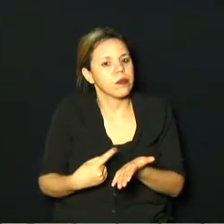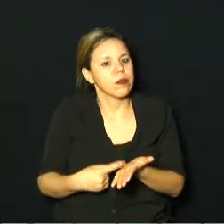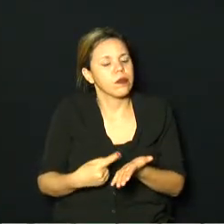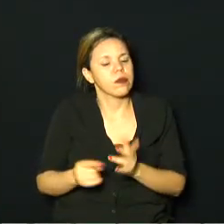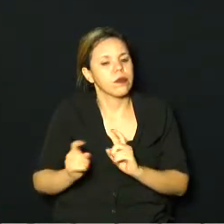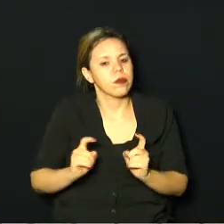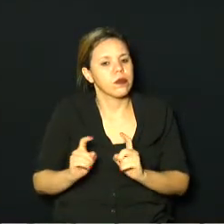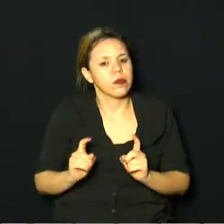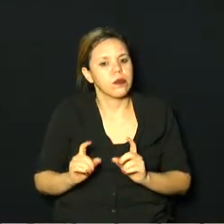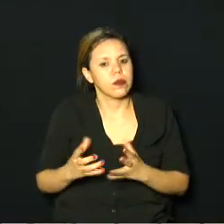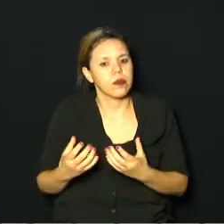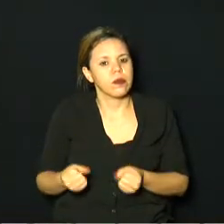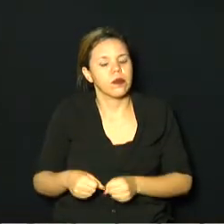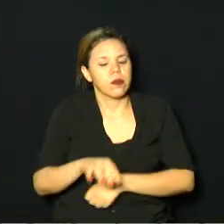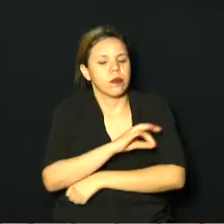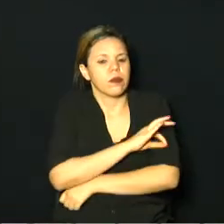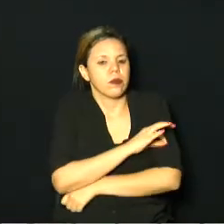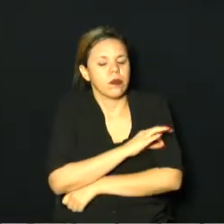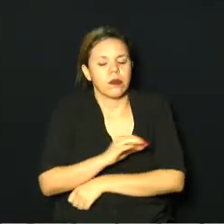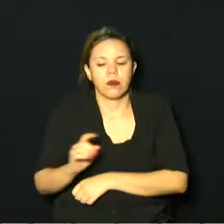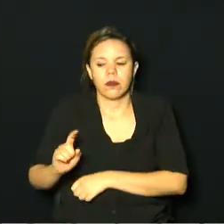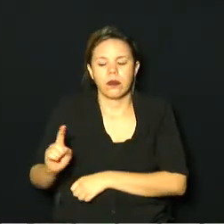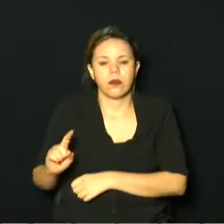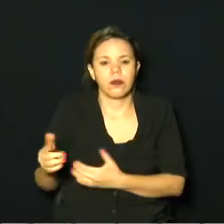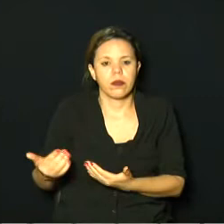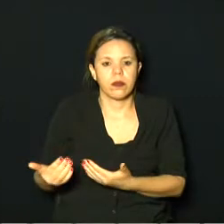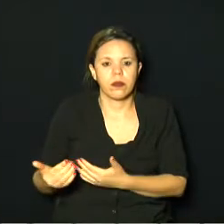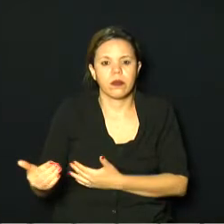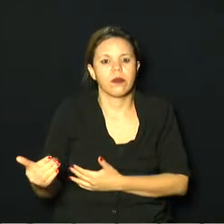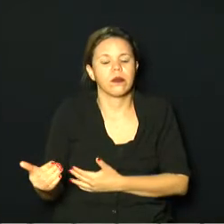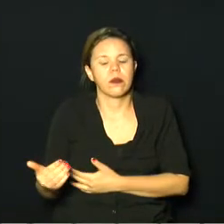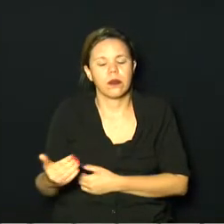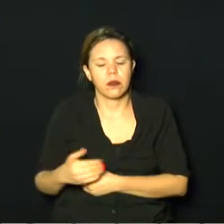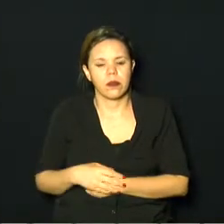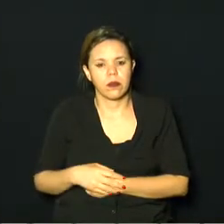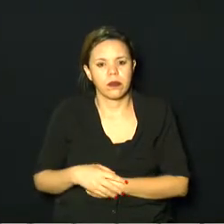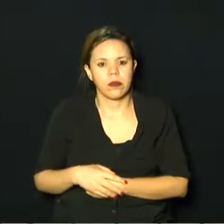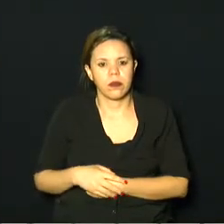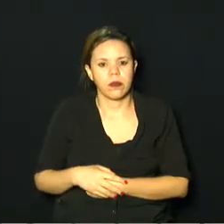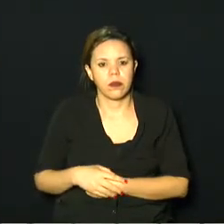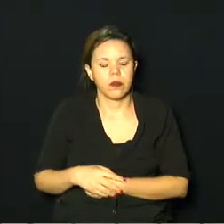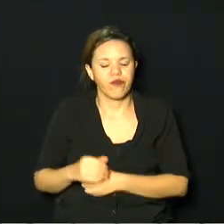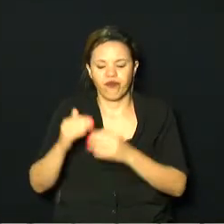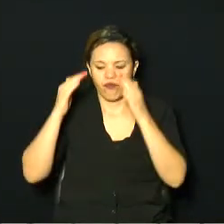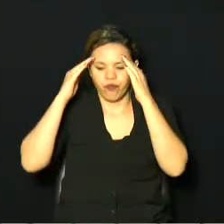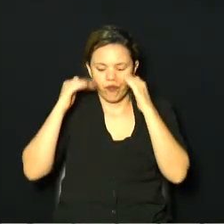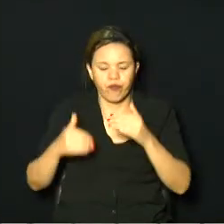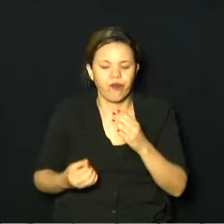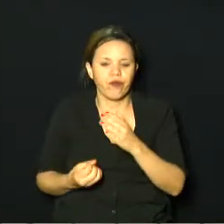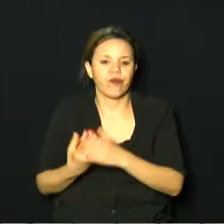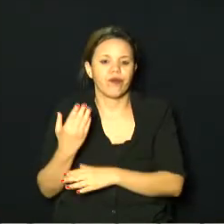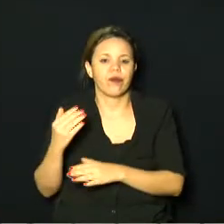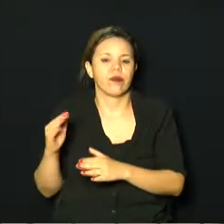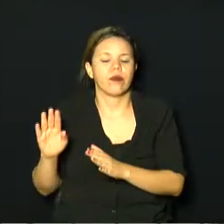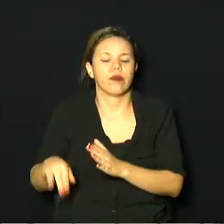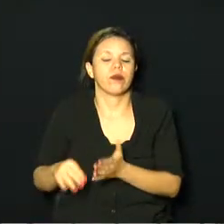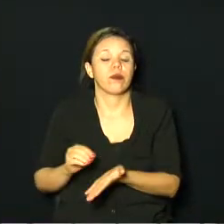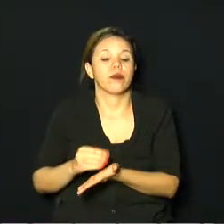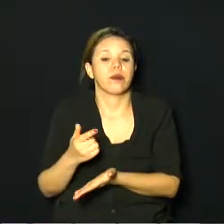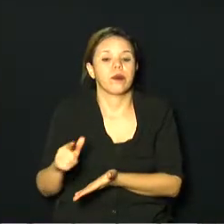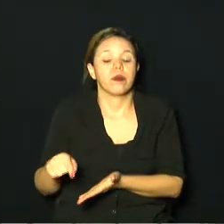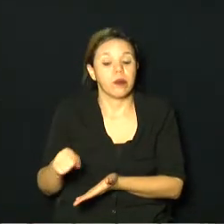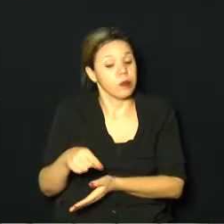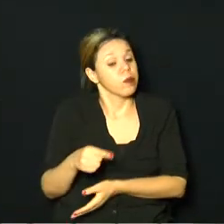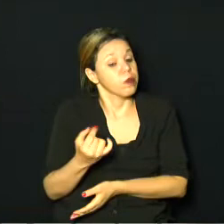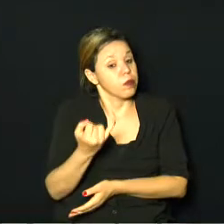assumidos pela prefeitura e agora não foram cumpridos. Era importante que